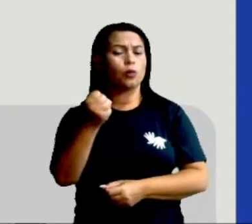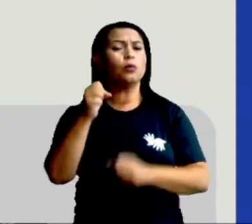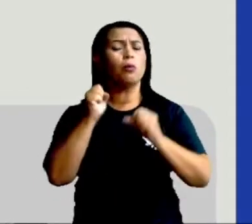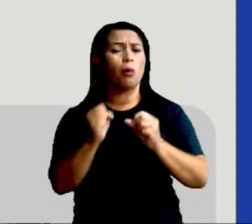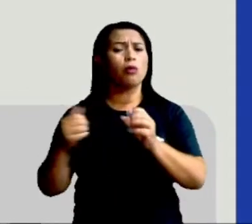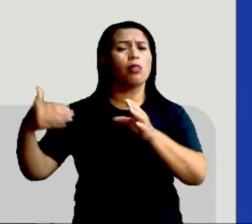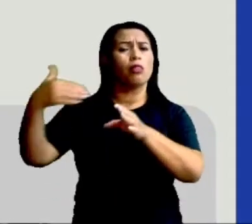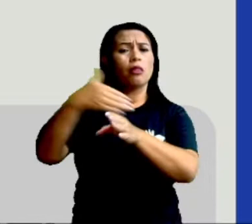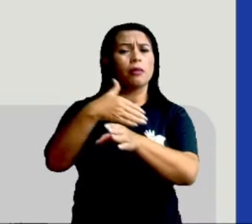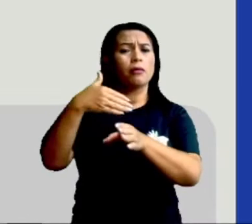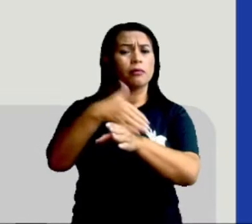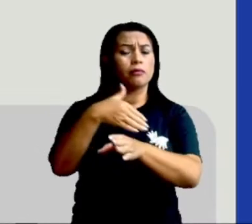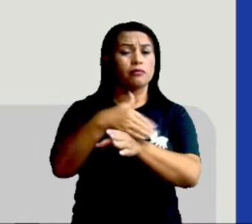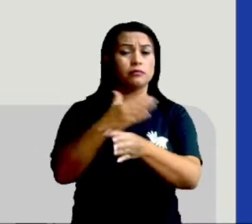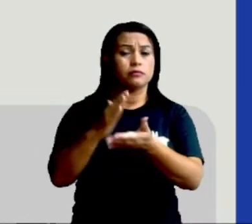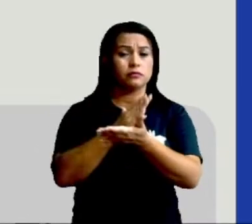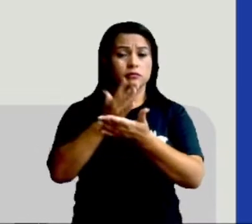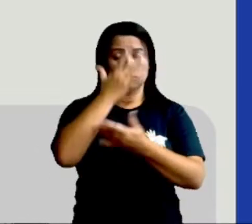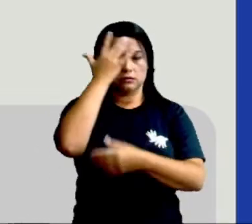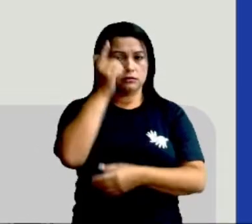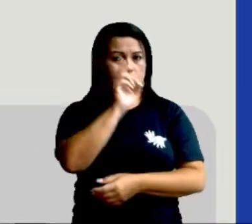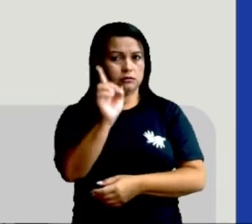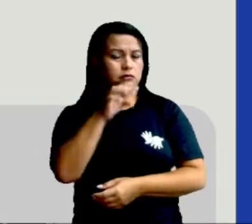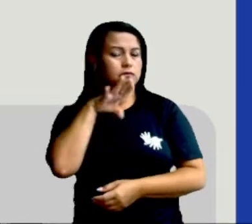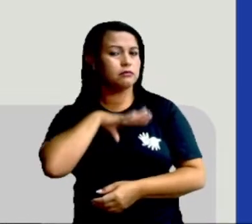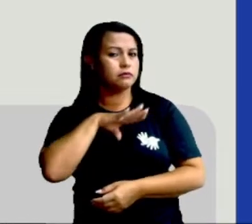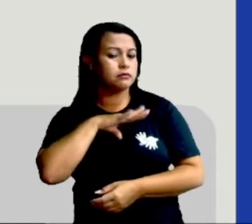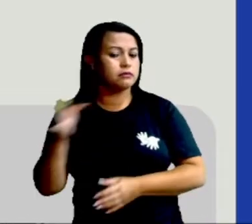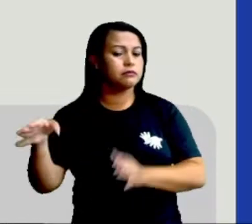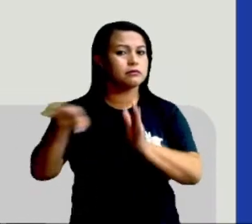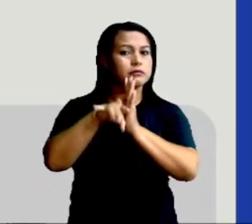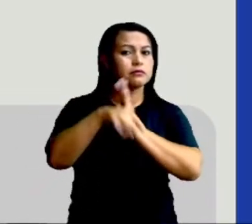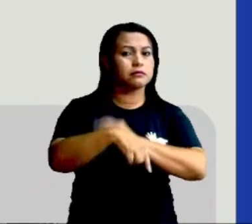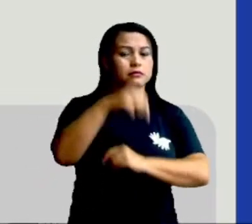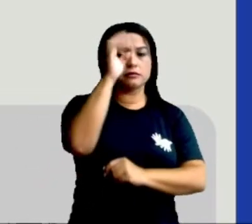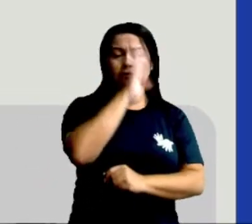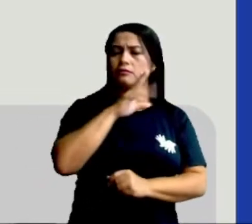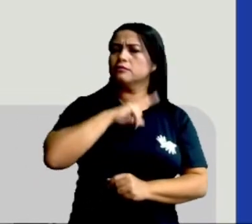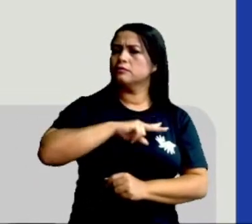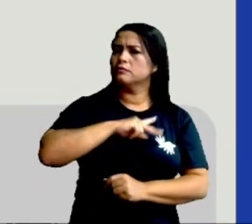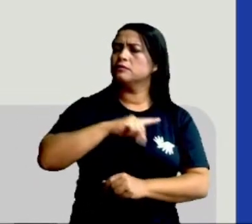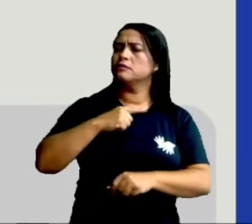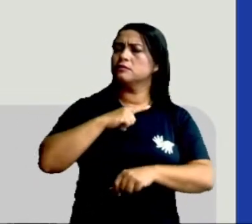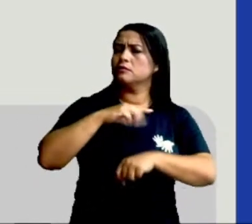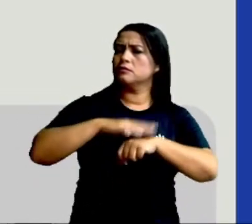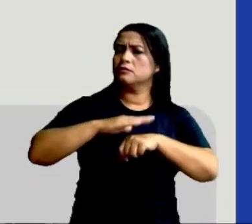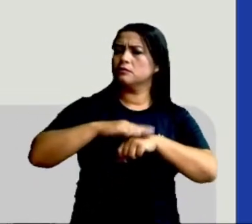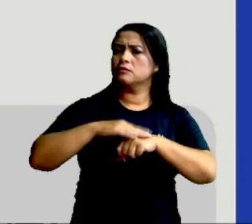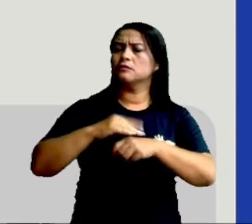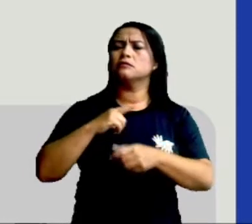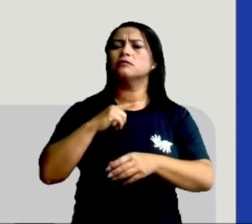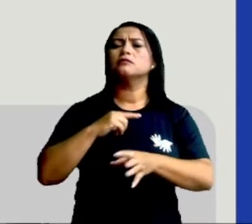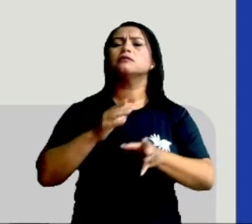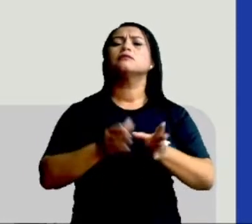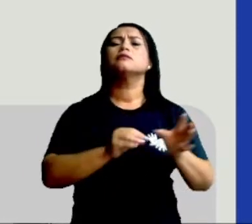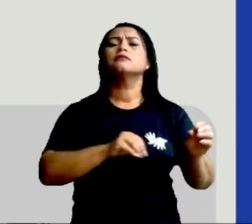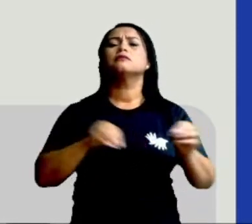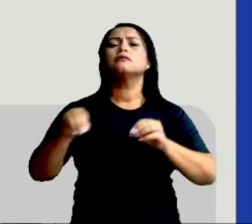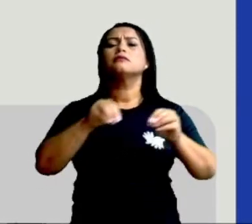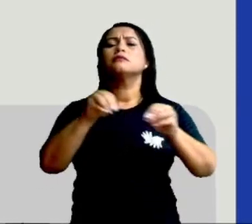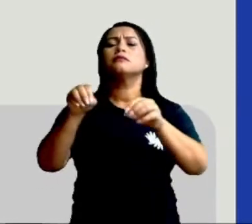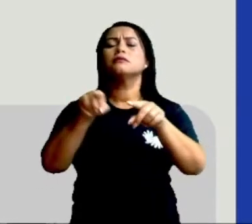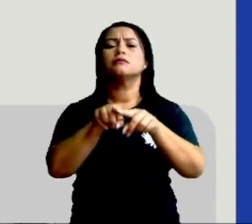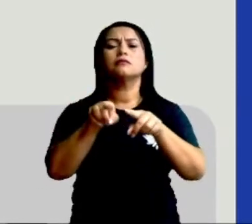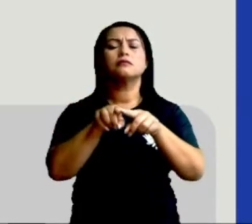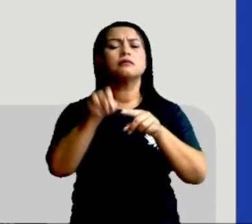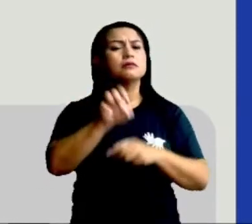entrada de imigrantes não portugueses ao Brasil. Nesse momento, várias expedições científicas europeias